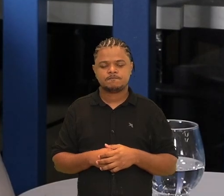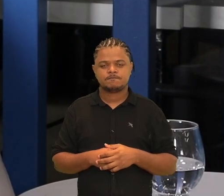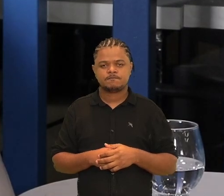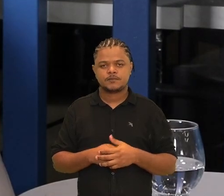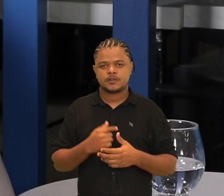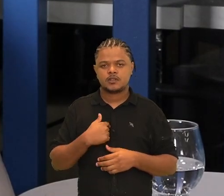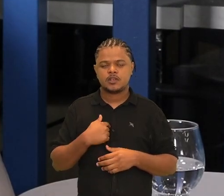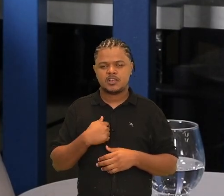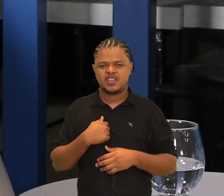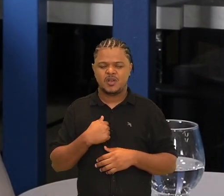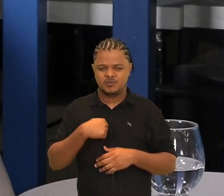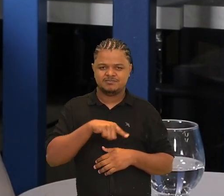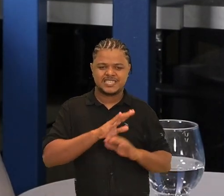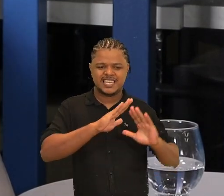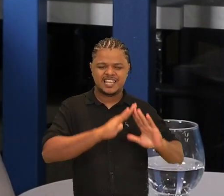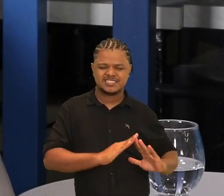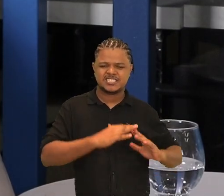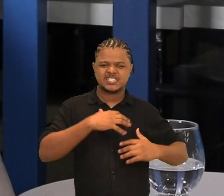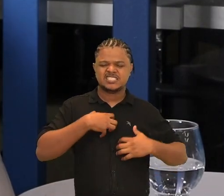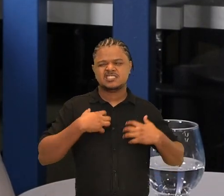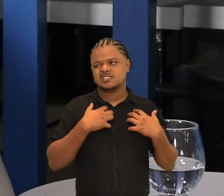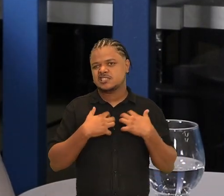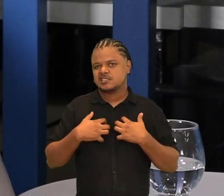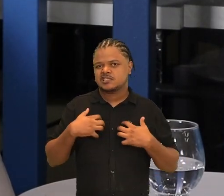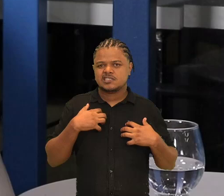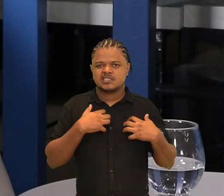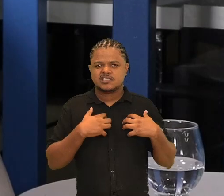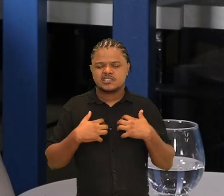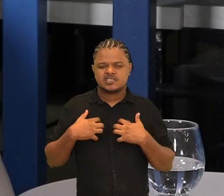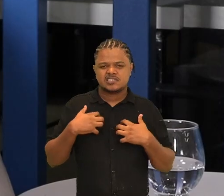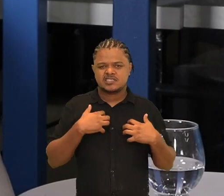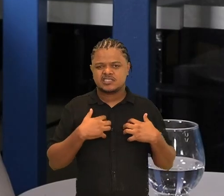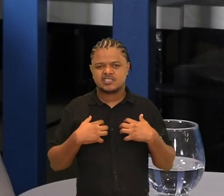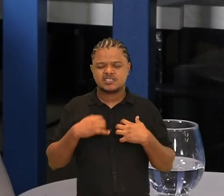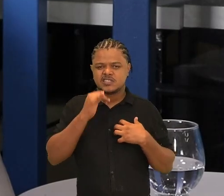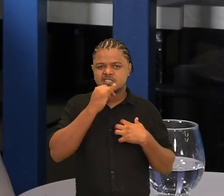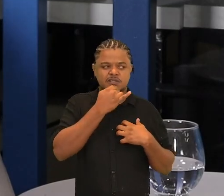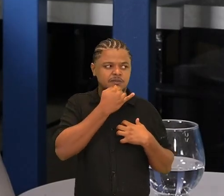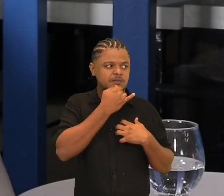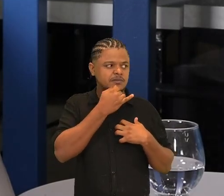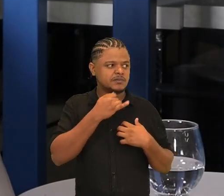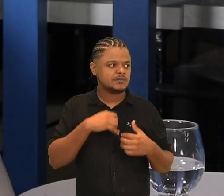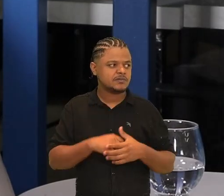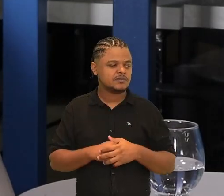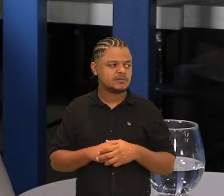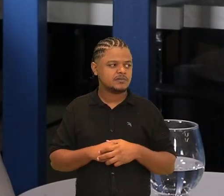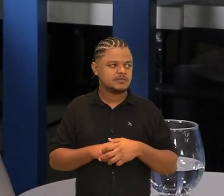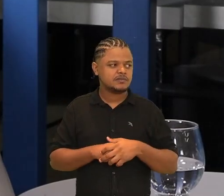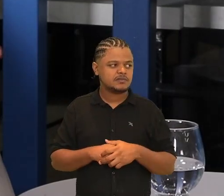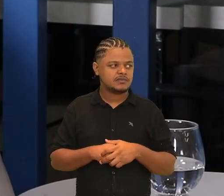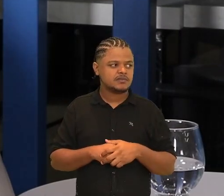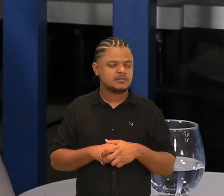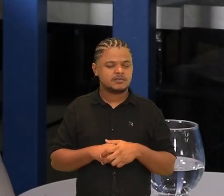para casa muito chateada, né? Disse, não, tia, não tem nada não. Peguei meu filho e fui para casa. Mas, a partir dali, eu tive, né,